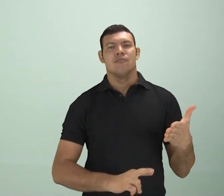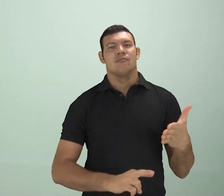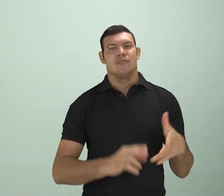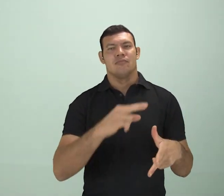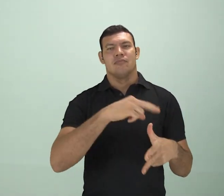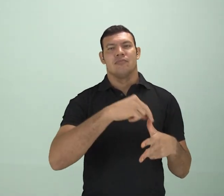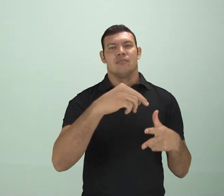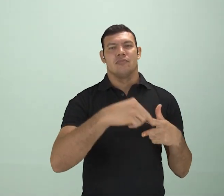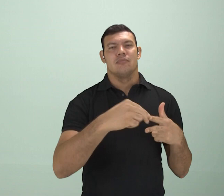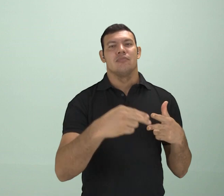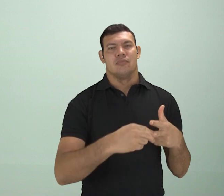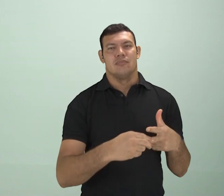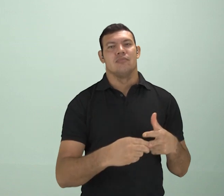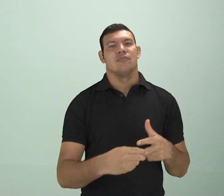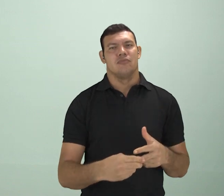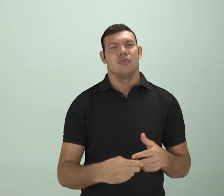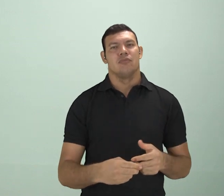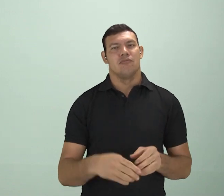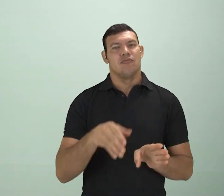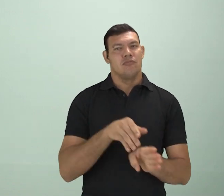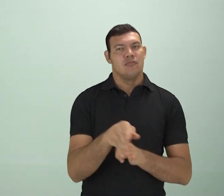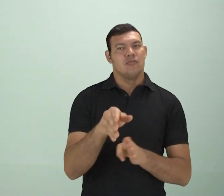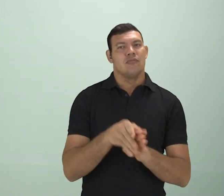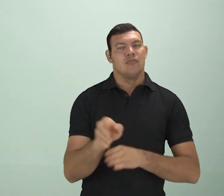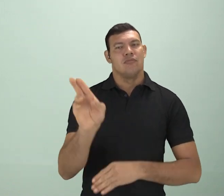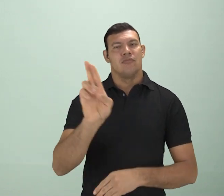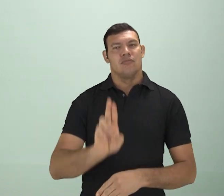muito certo, eu te aconselho a usar essa estratégia.